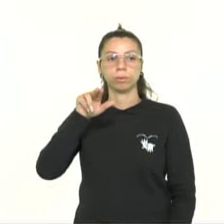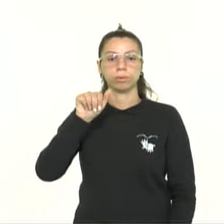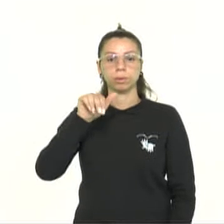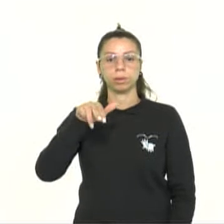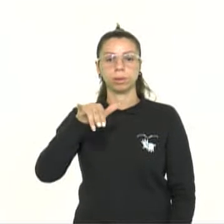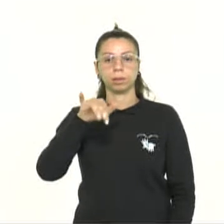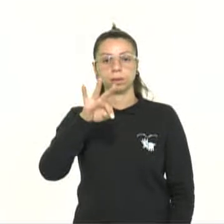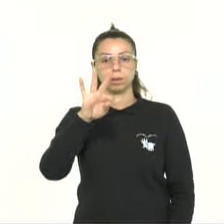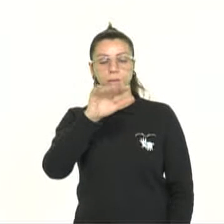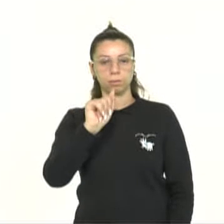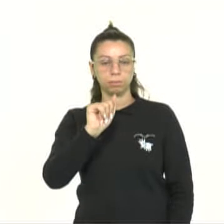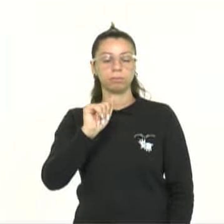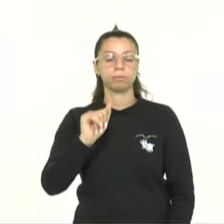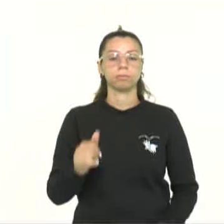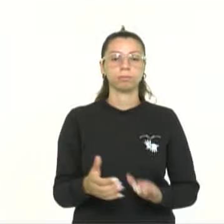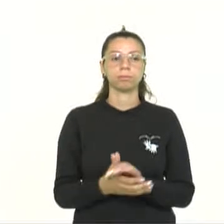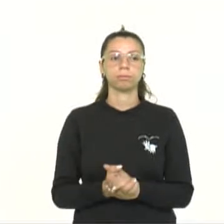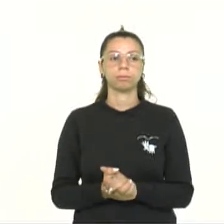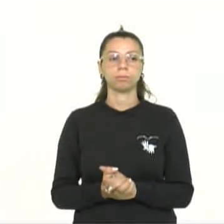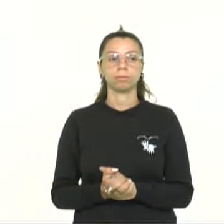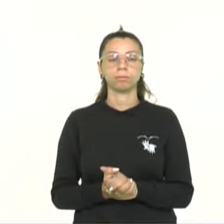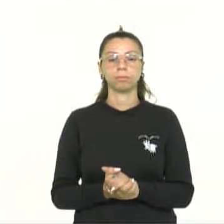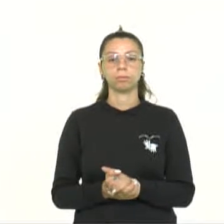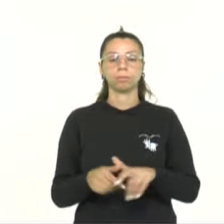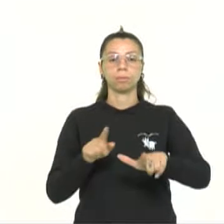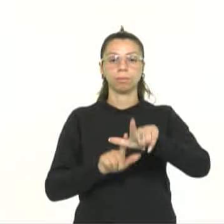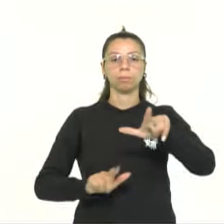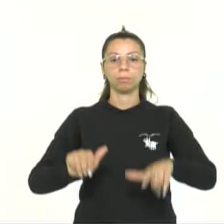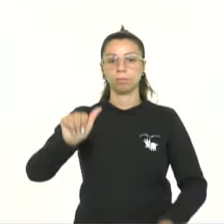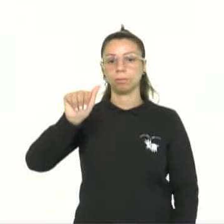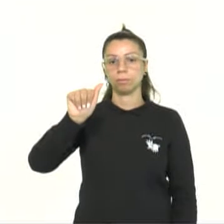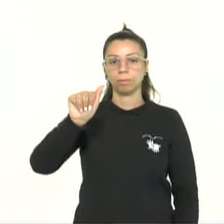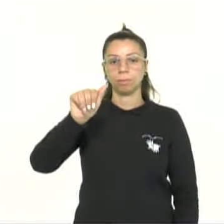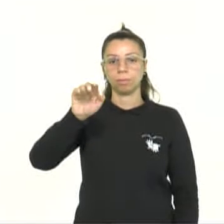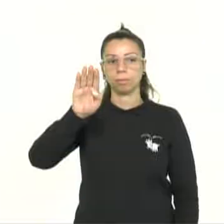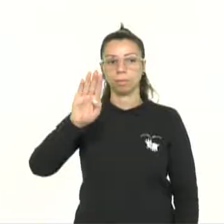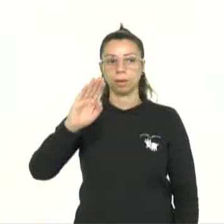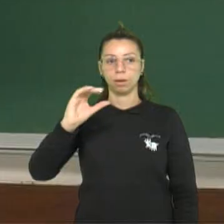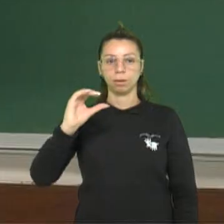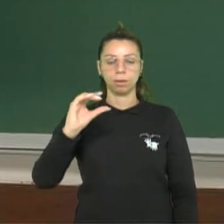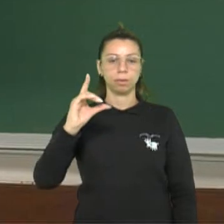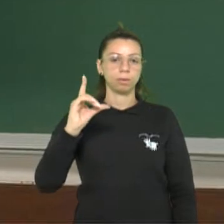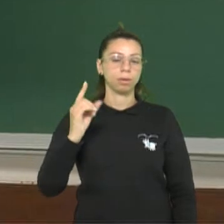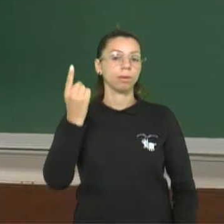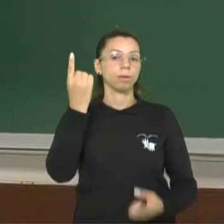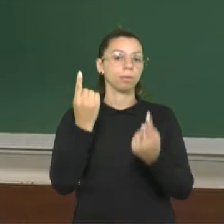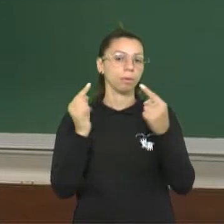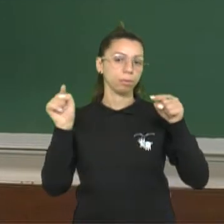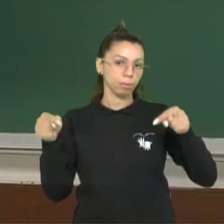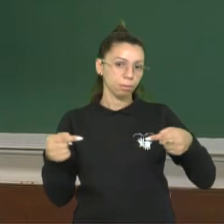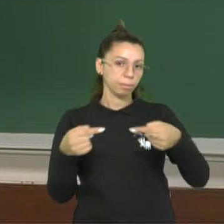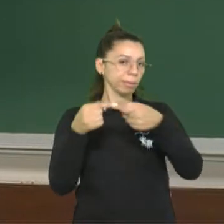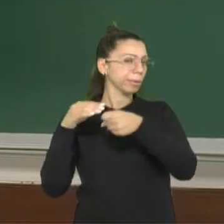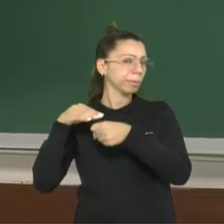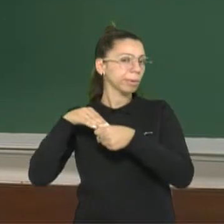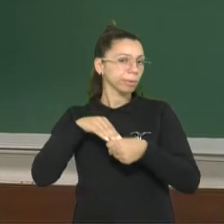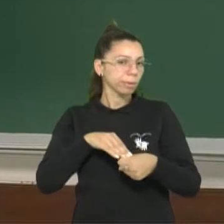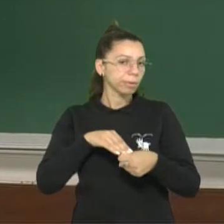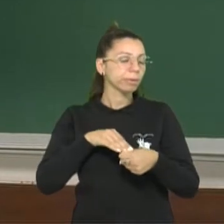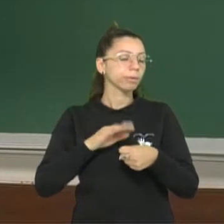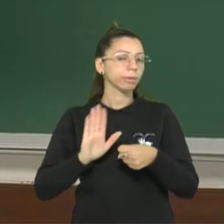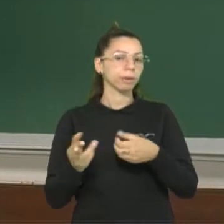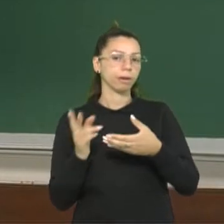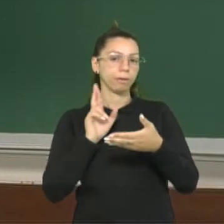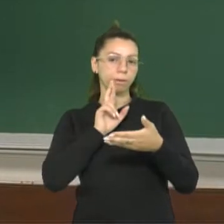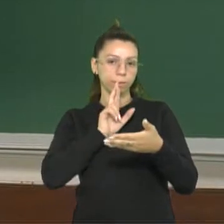ali? Racismo, nacionalismo, machismo ou elitismo? Marca aí sua resposta e a gente